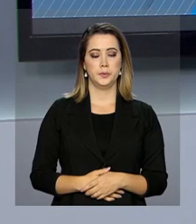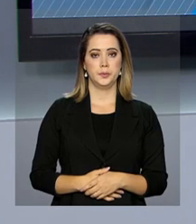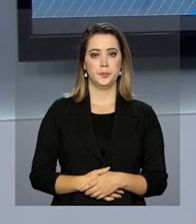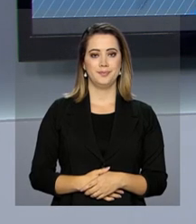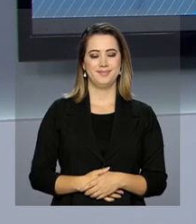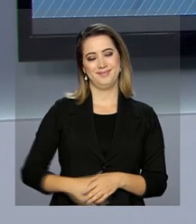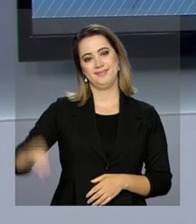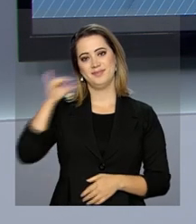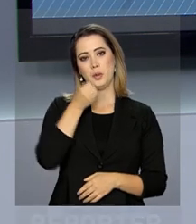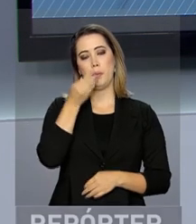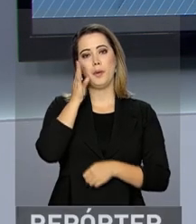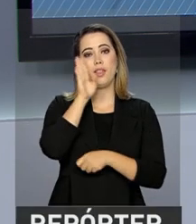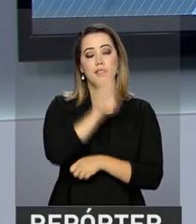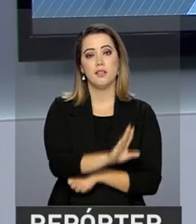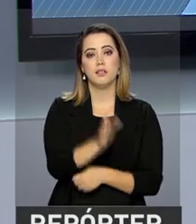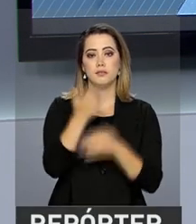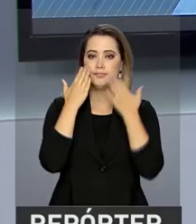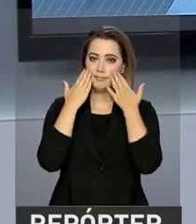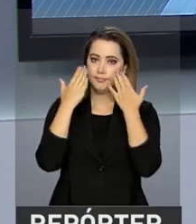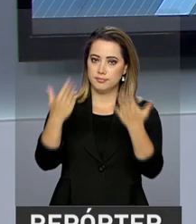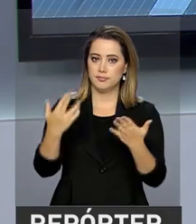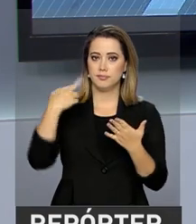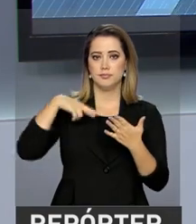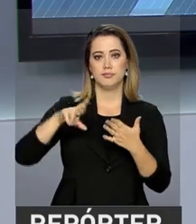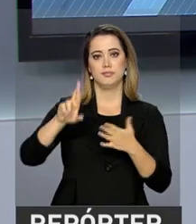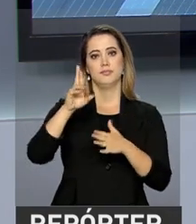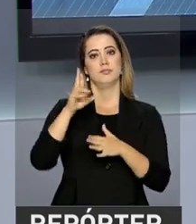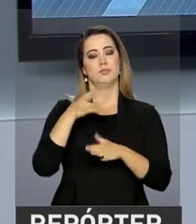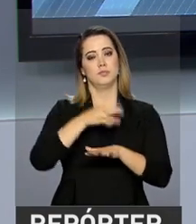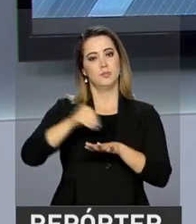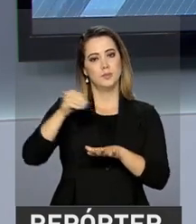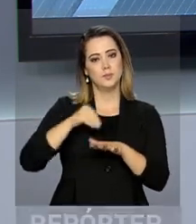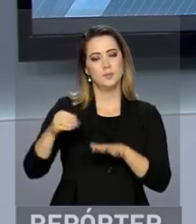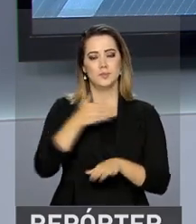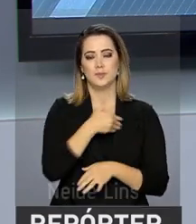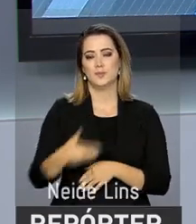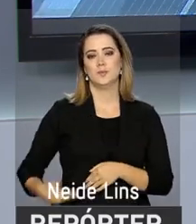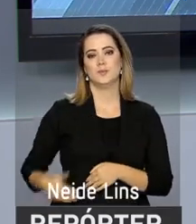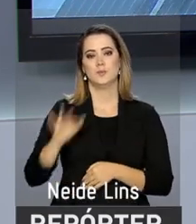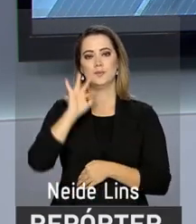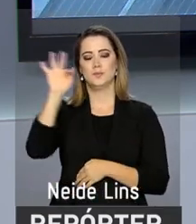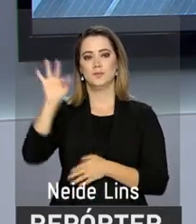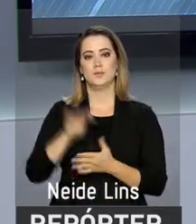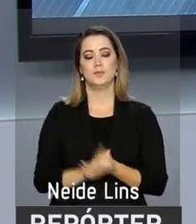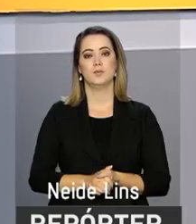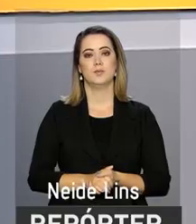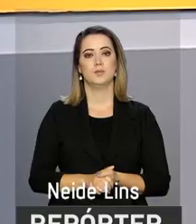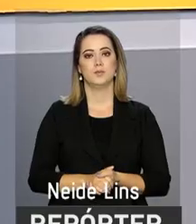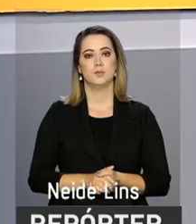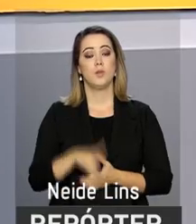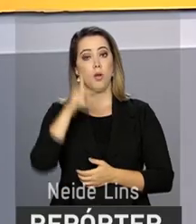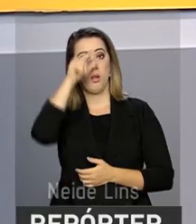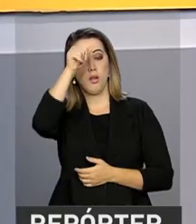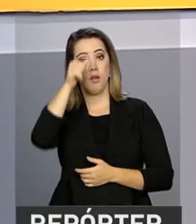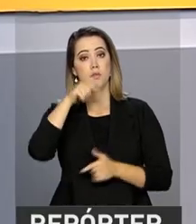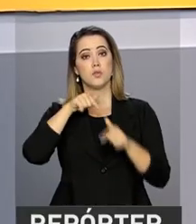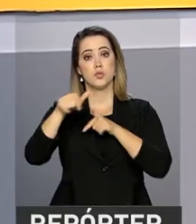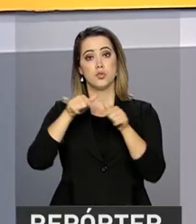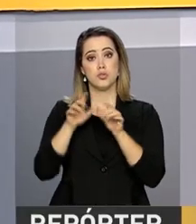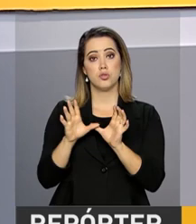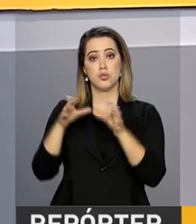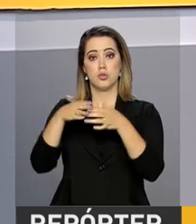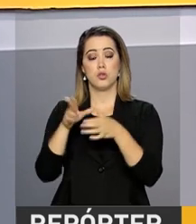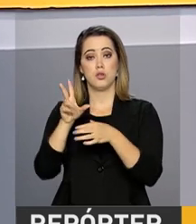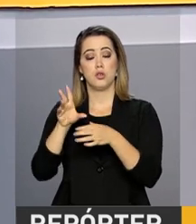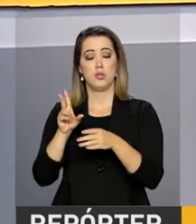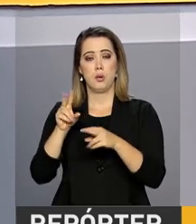Olá, boa tarde. Estamos de volta com Repórter NBR e as notícias do governo federal. A força tarefa de